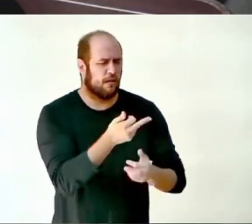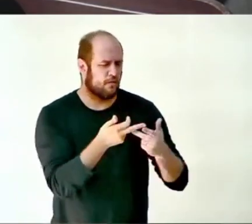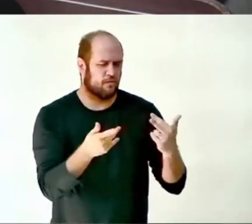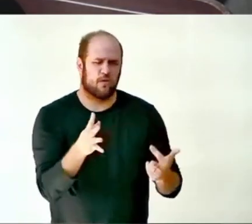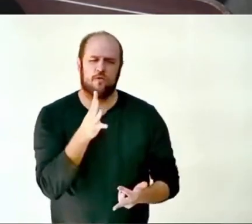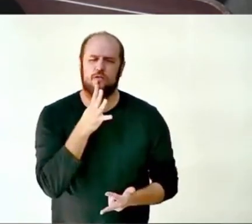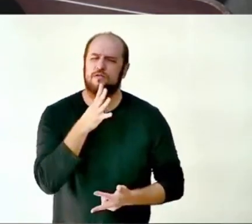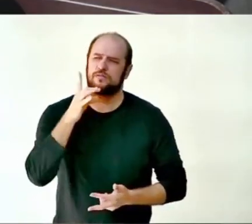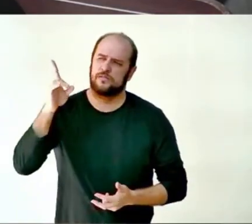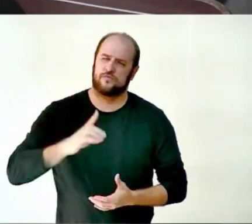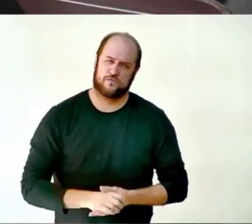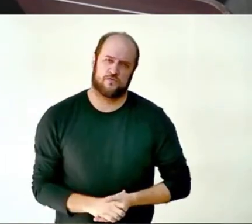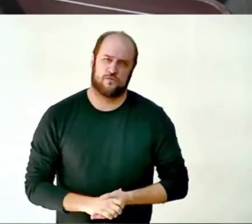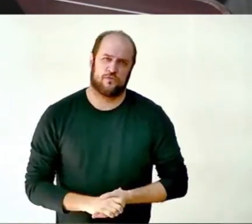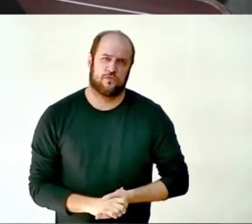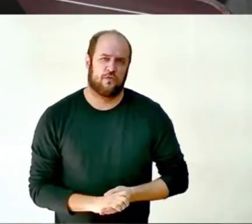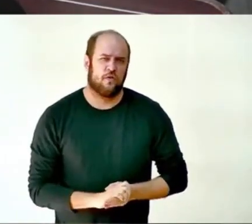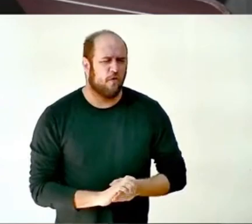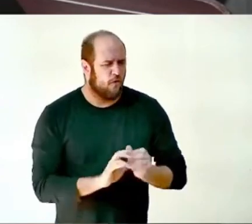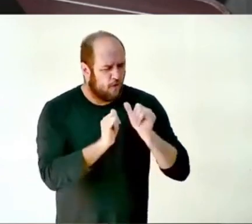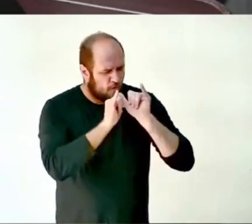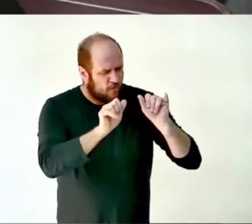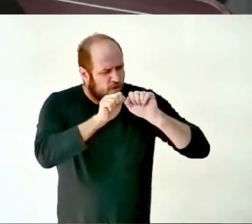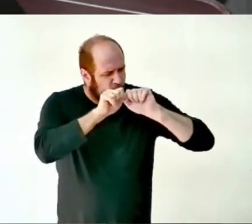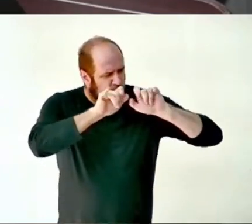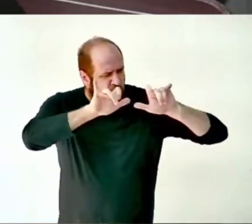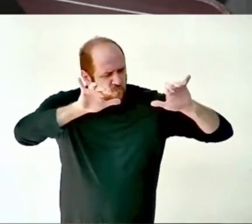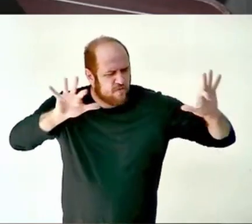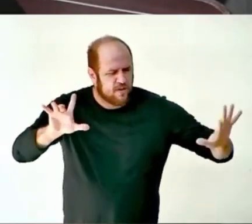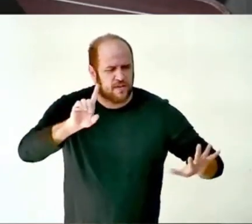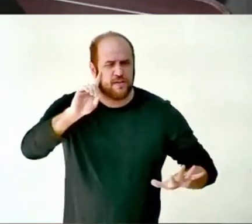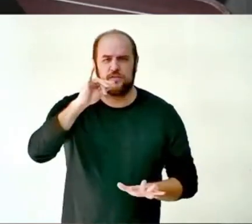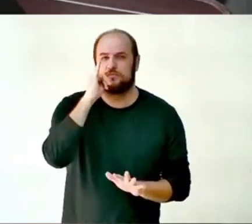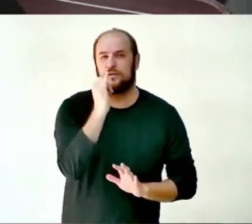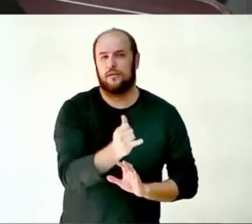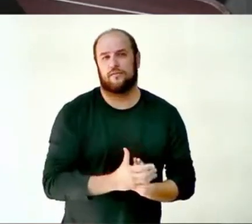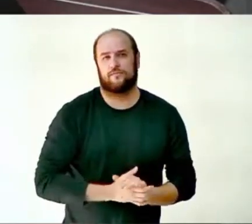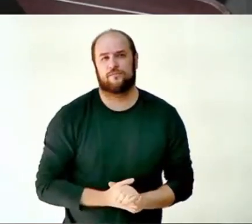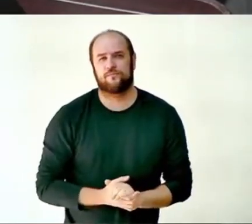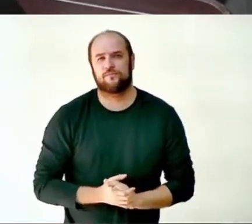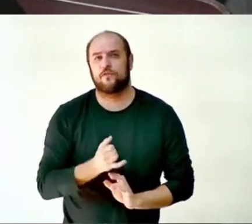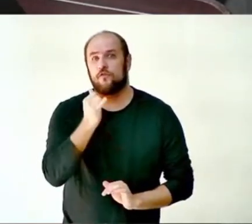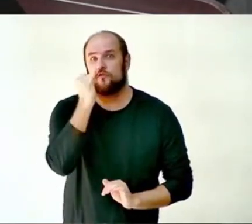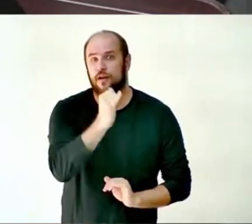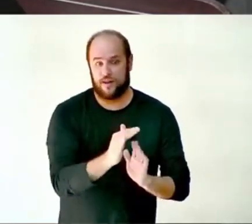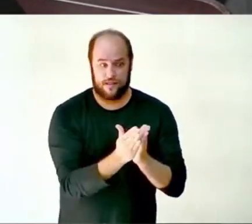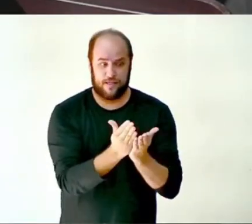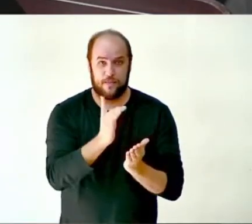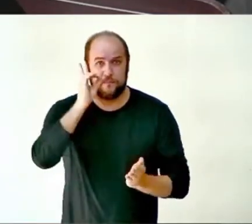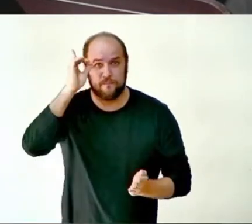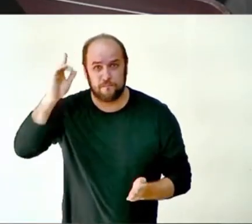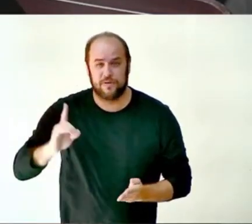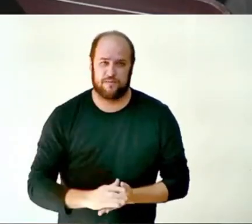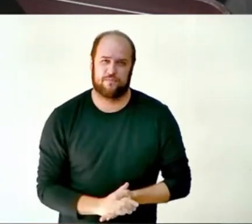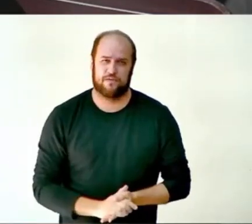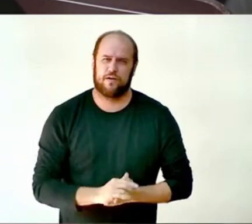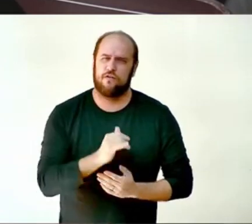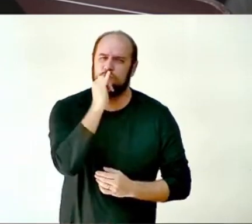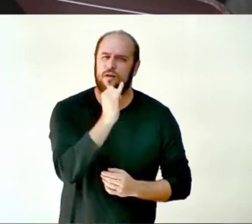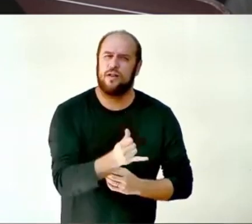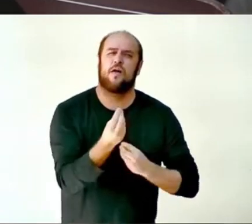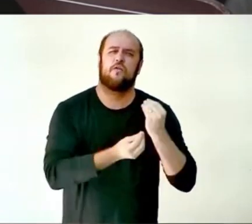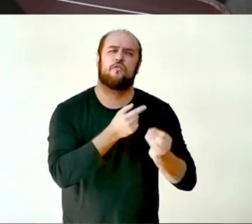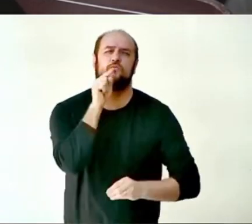Deus. Transmita, repercuta a palavra de Deus. Fale dos oráculos de Deus. Fale do quanto você conhece de